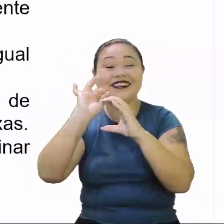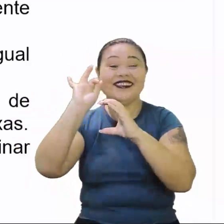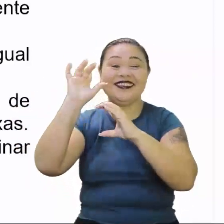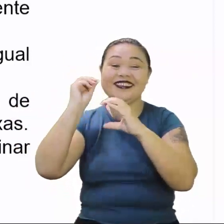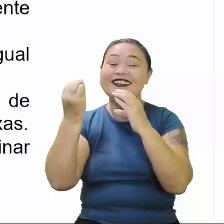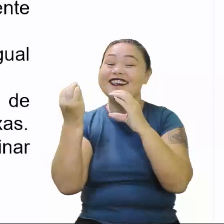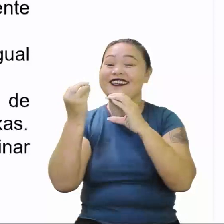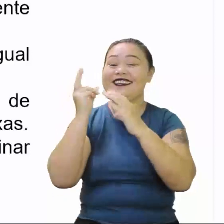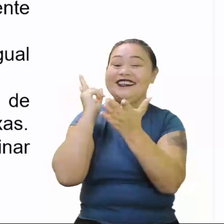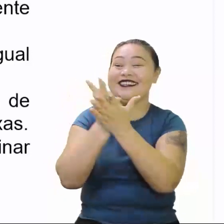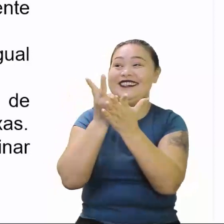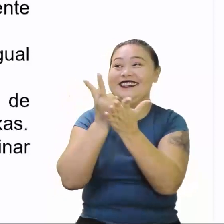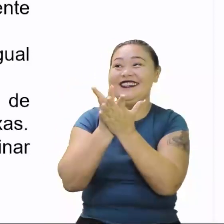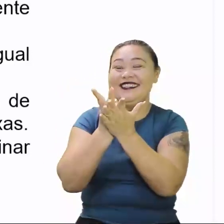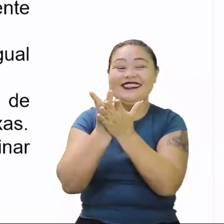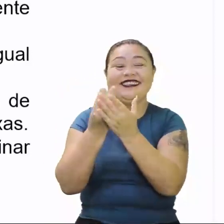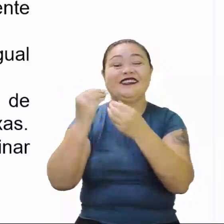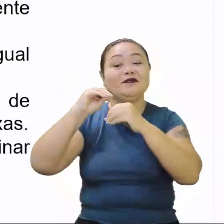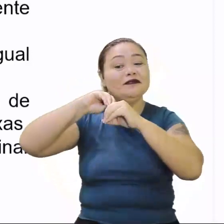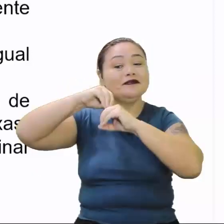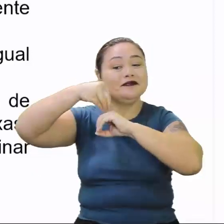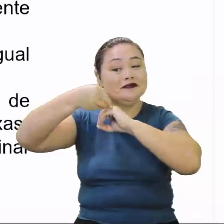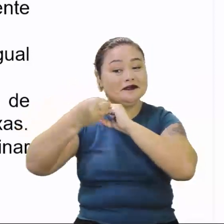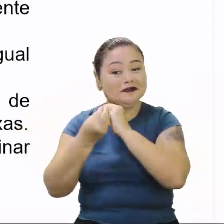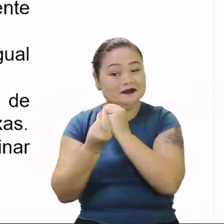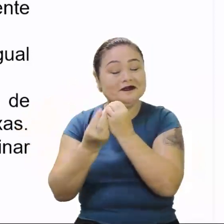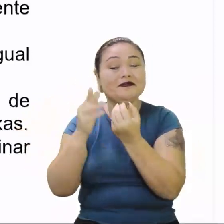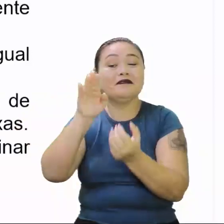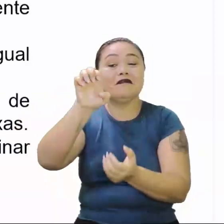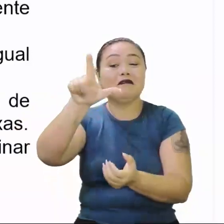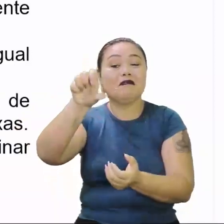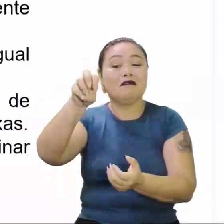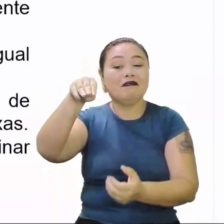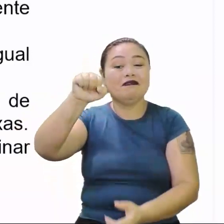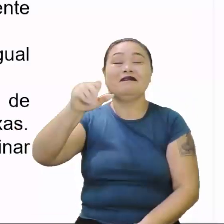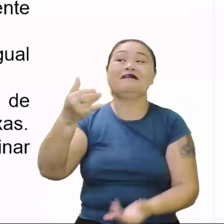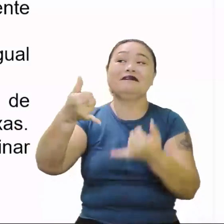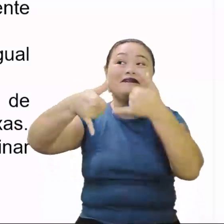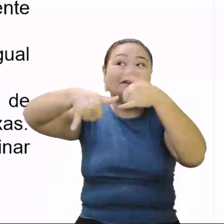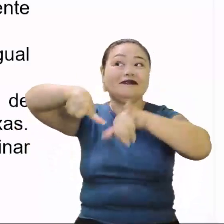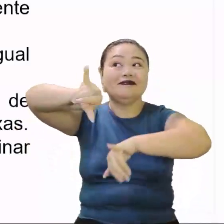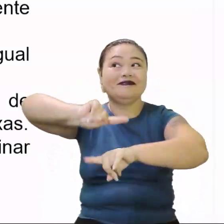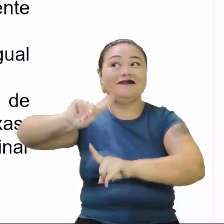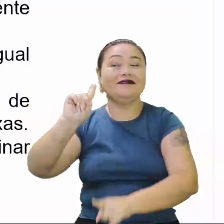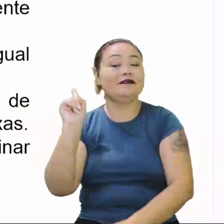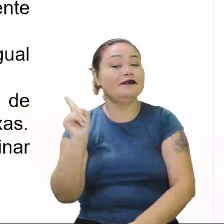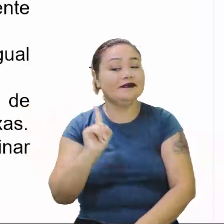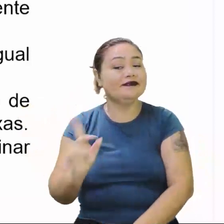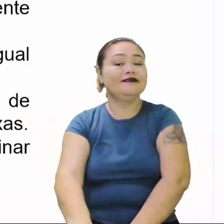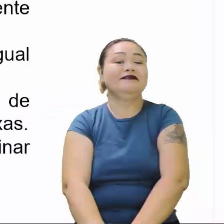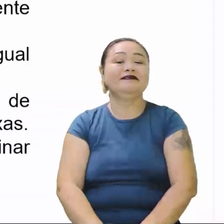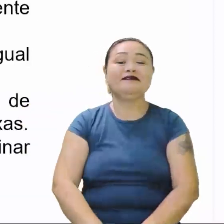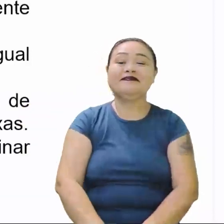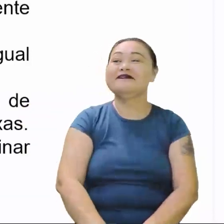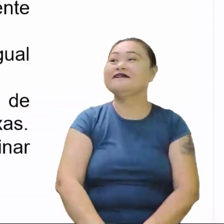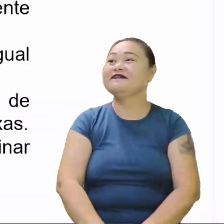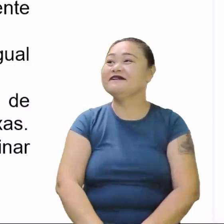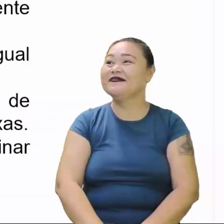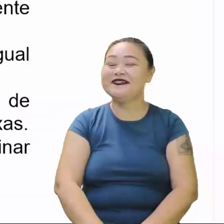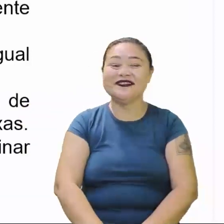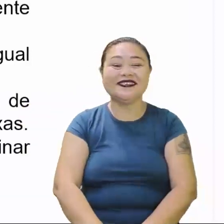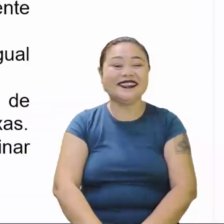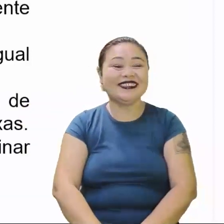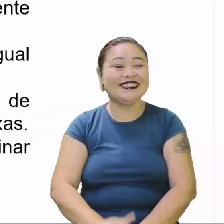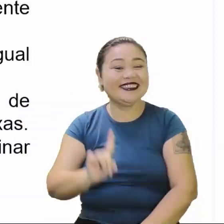somente por átomos do mesmo elemento químico. Então, só para enaltecer, tá bom?